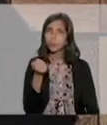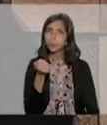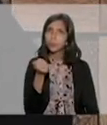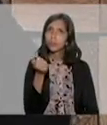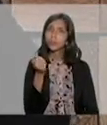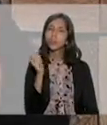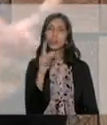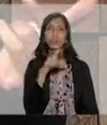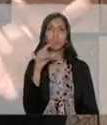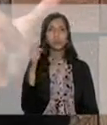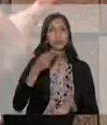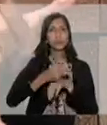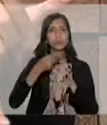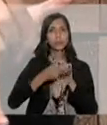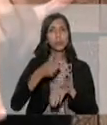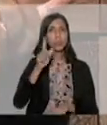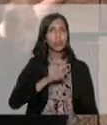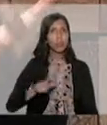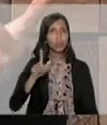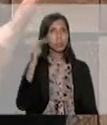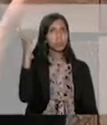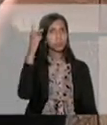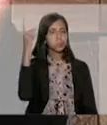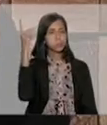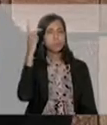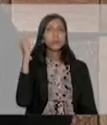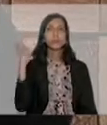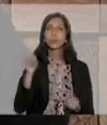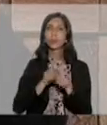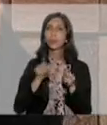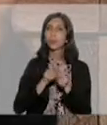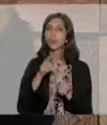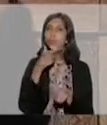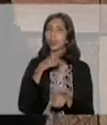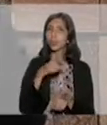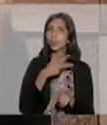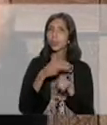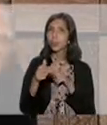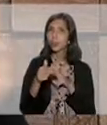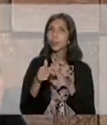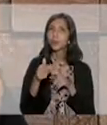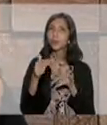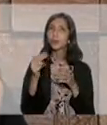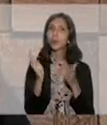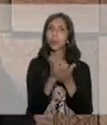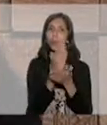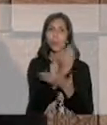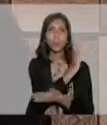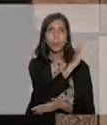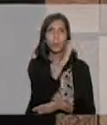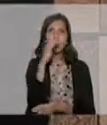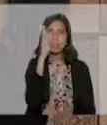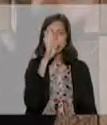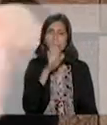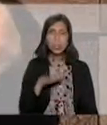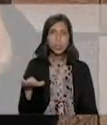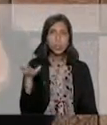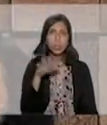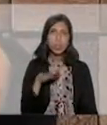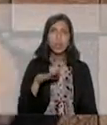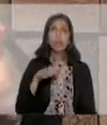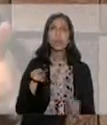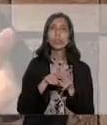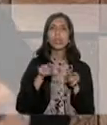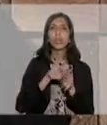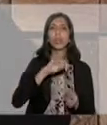incrível. Ela foi indicada para o Prêmio Literatura de São Paulo. Ela ganhou da Biblioteca Nacional.